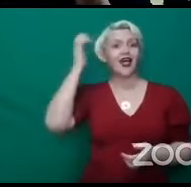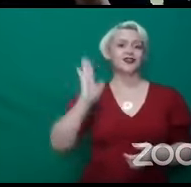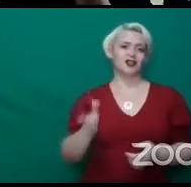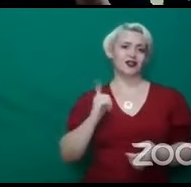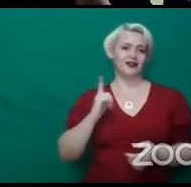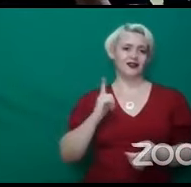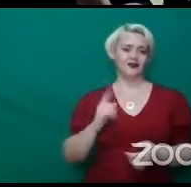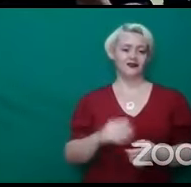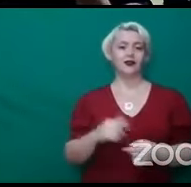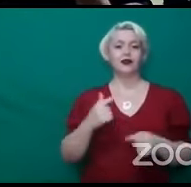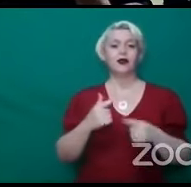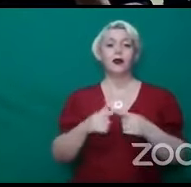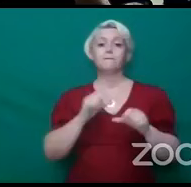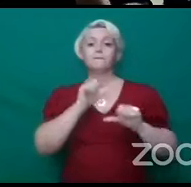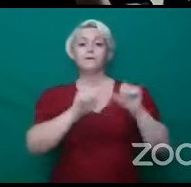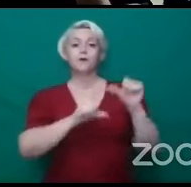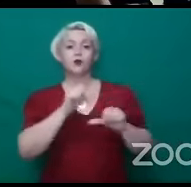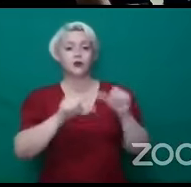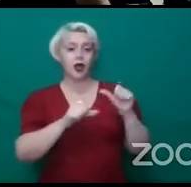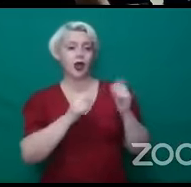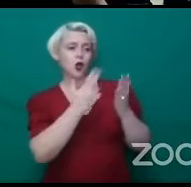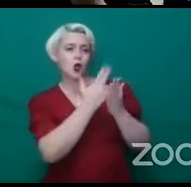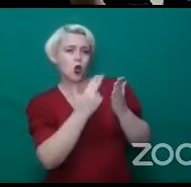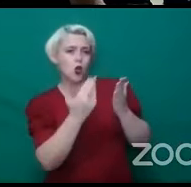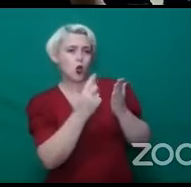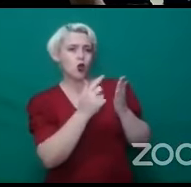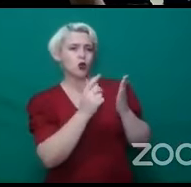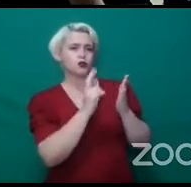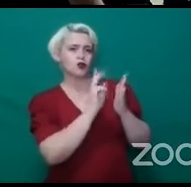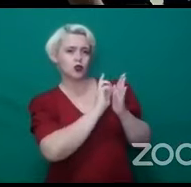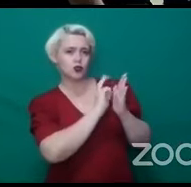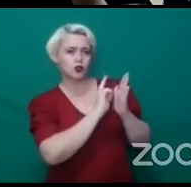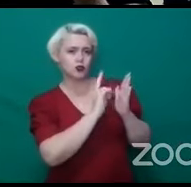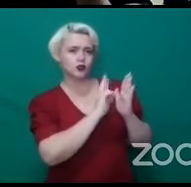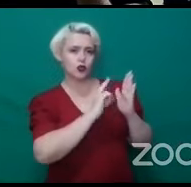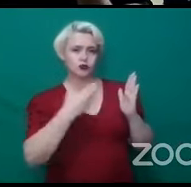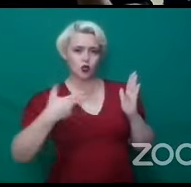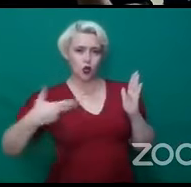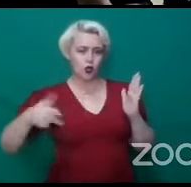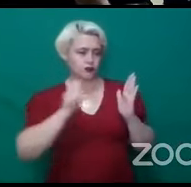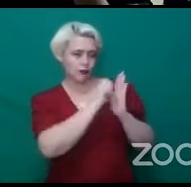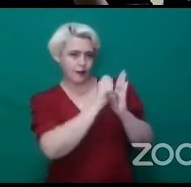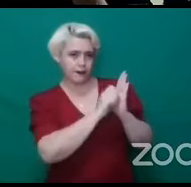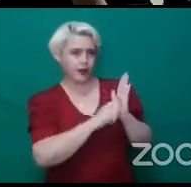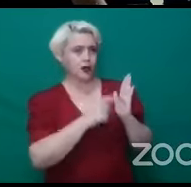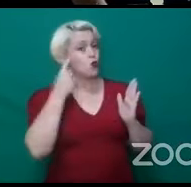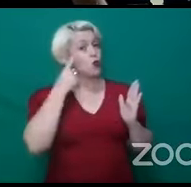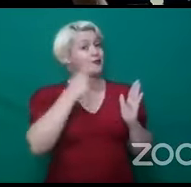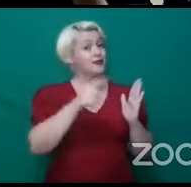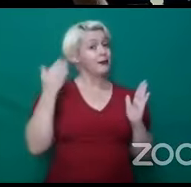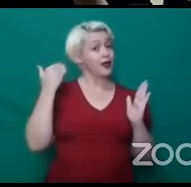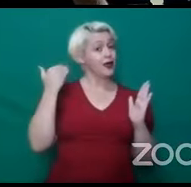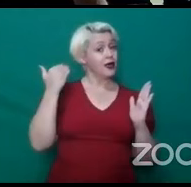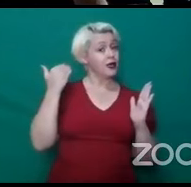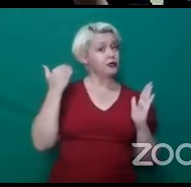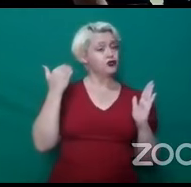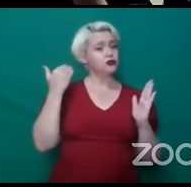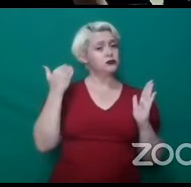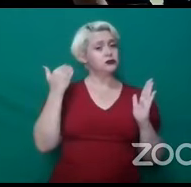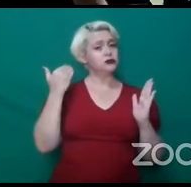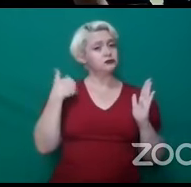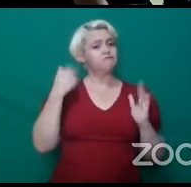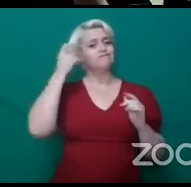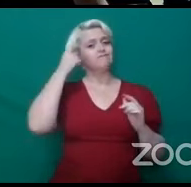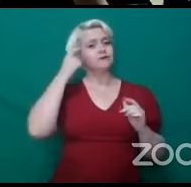Em questão de mudar a coisa no roteiro, a gente foi uma semana antes, se eu não me engano, uns dias assim antes a gente foi